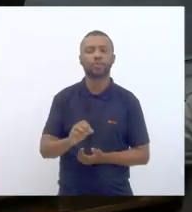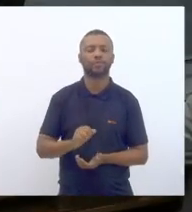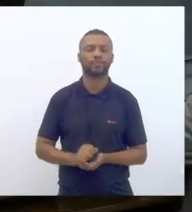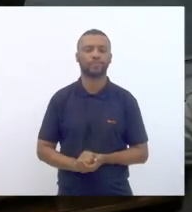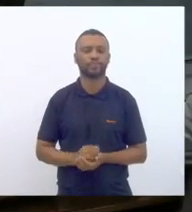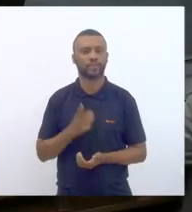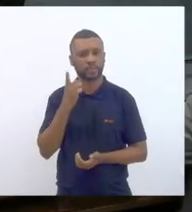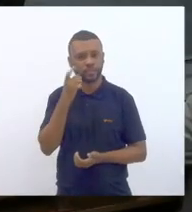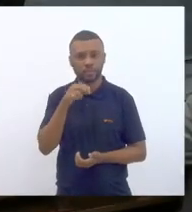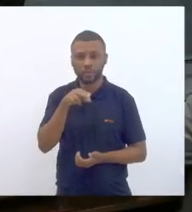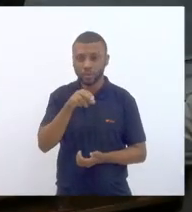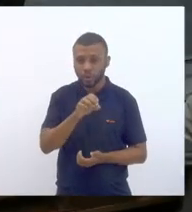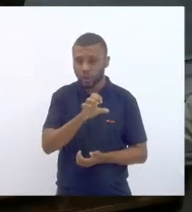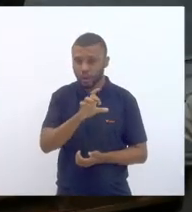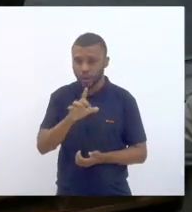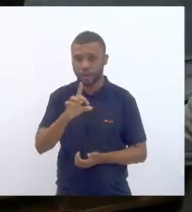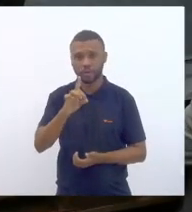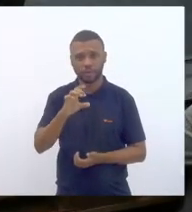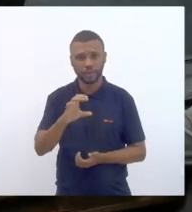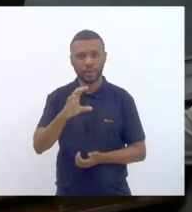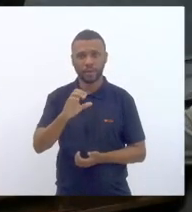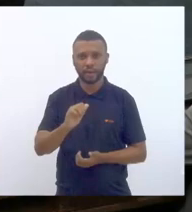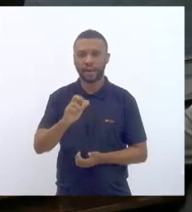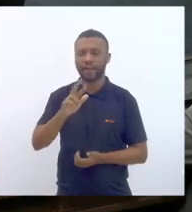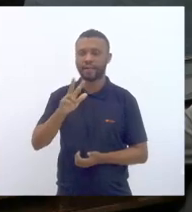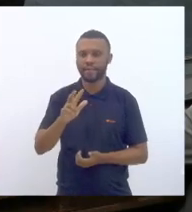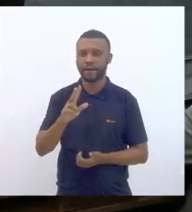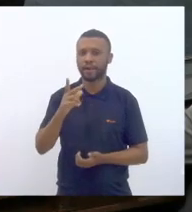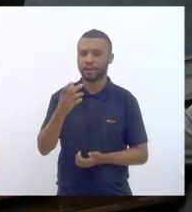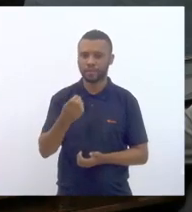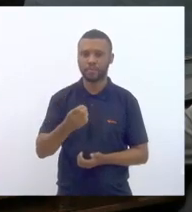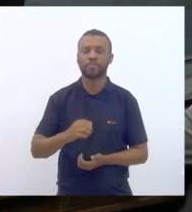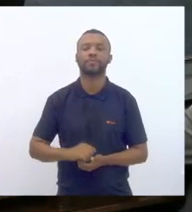Deputado Noel de Carvalho.